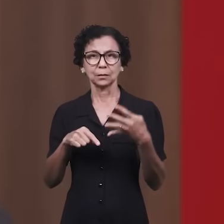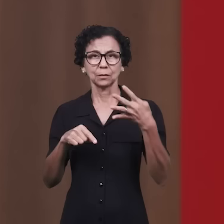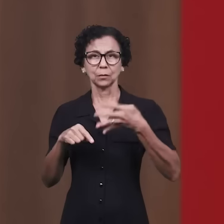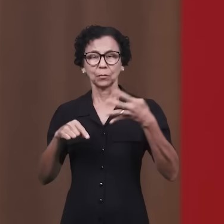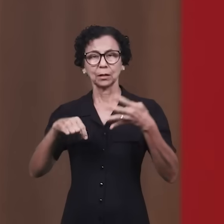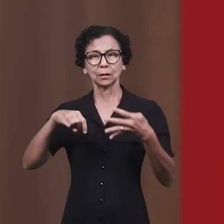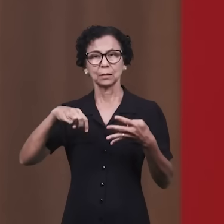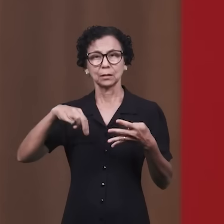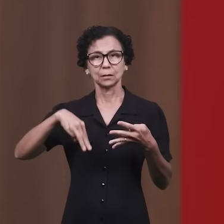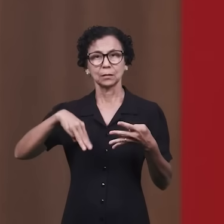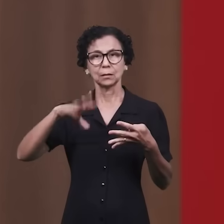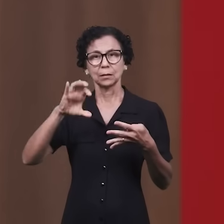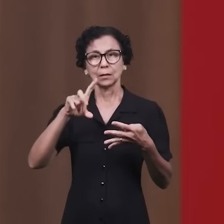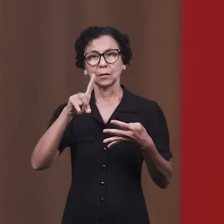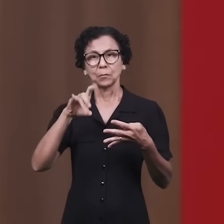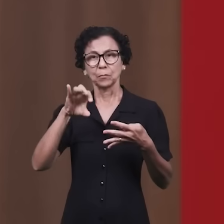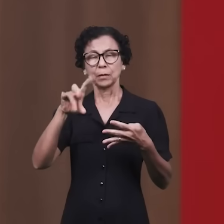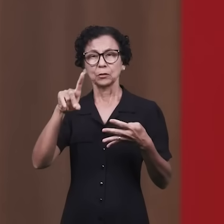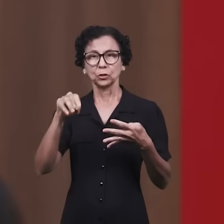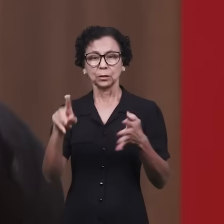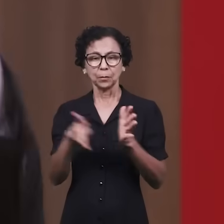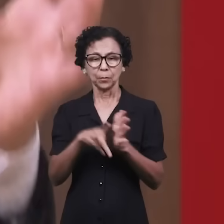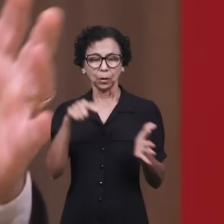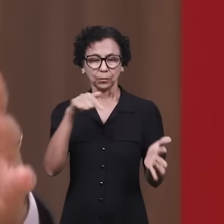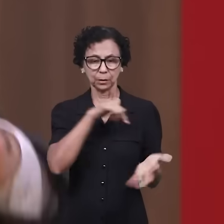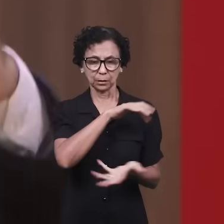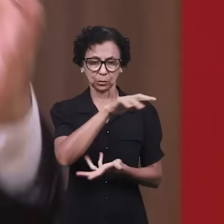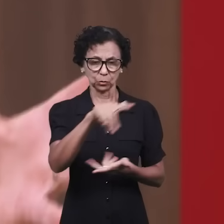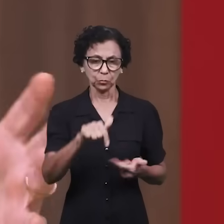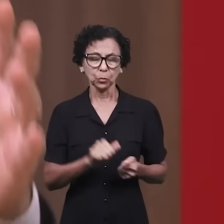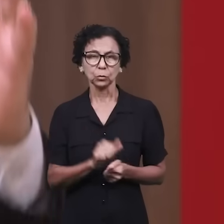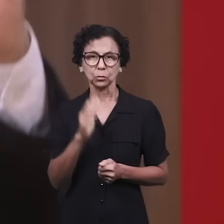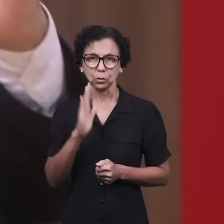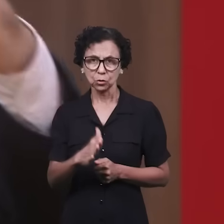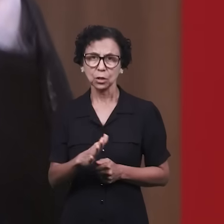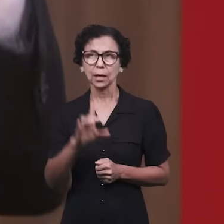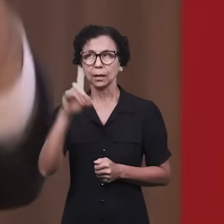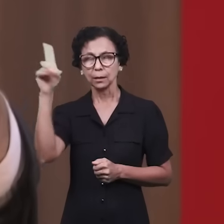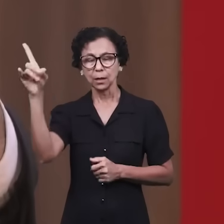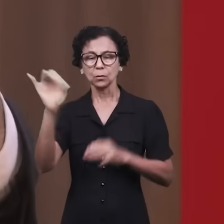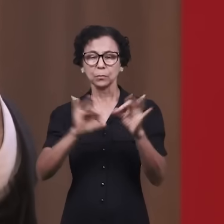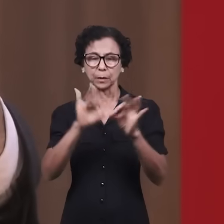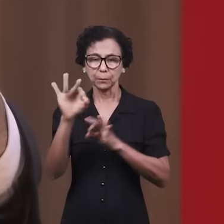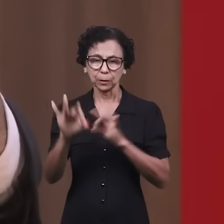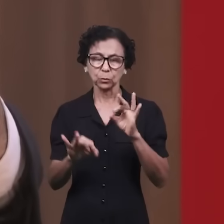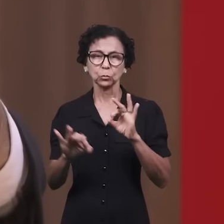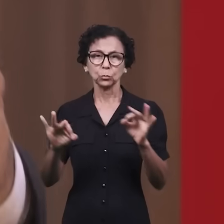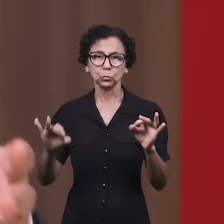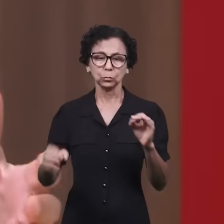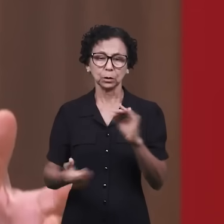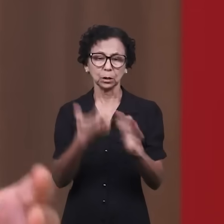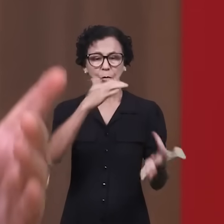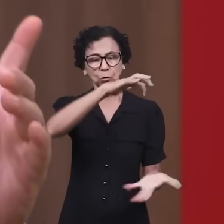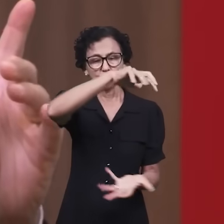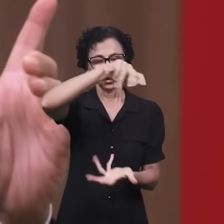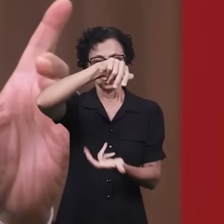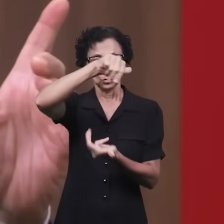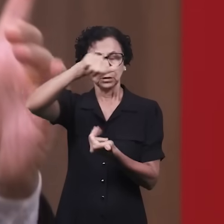foi feito. Então ele tem um ponto de partida. Meu ponto de partida é esse, o mundo está feito, o universo foi criado, então ele vai e cria as teorias dele.